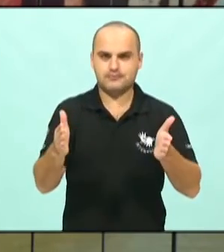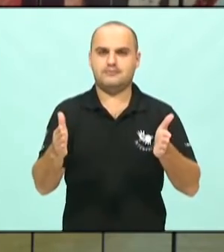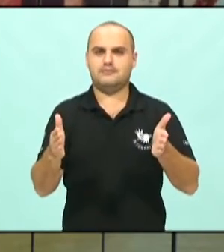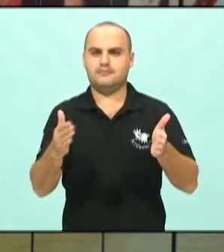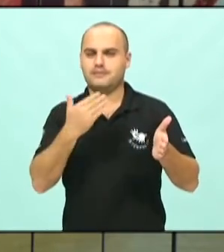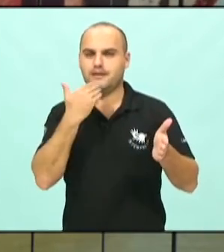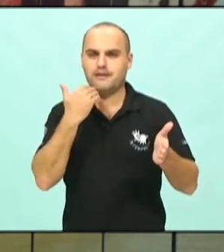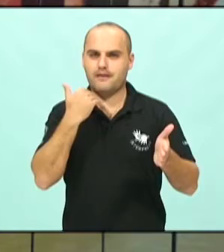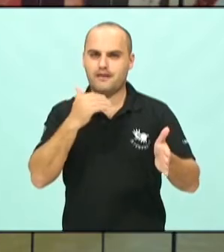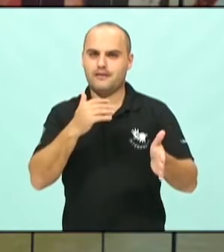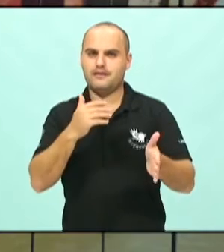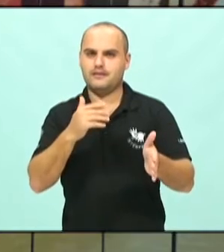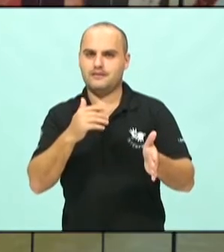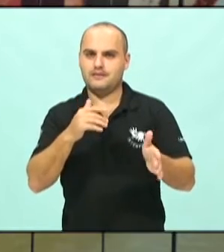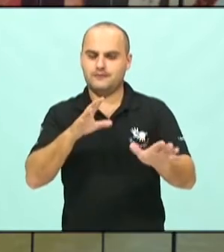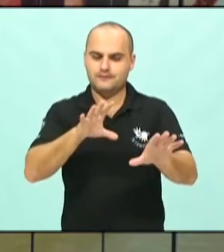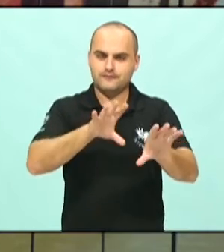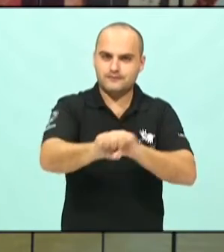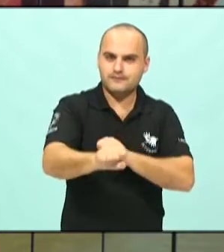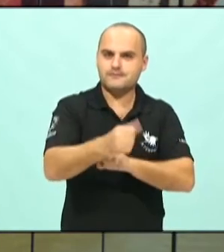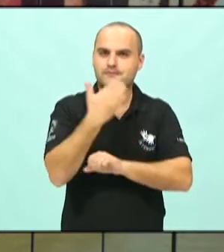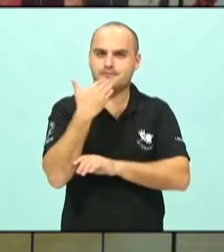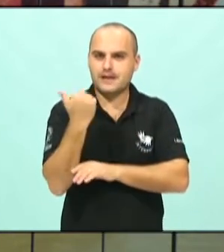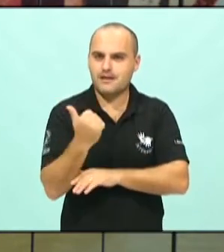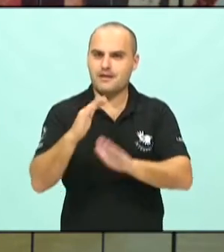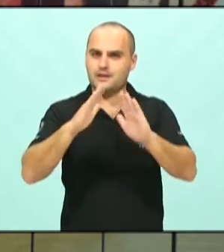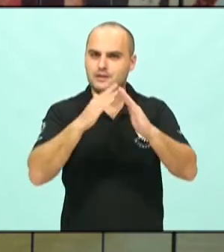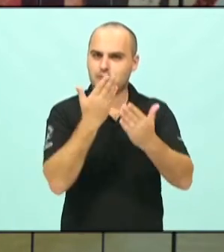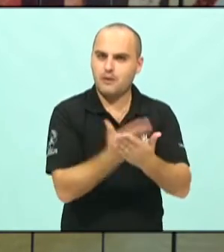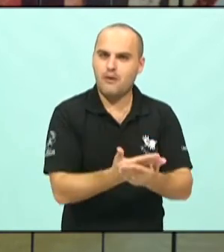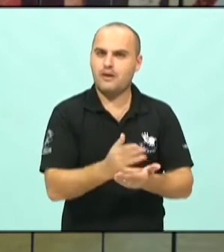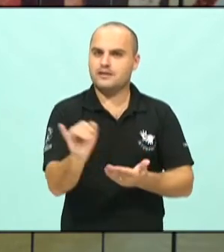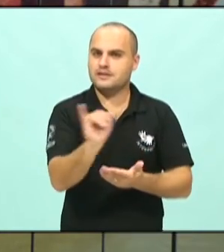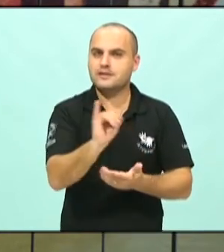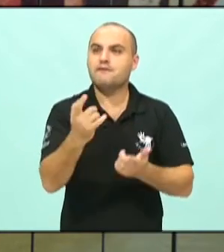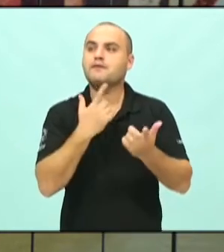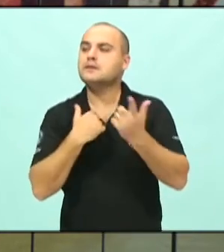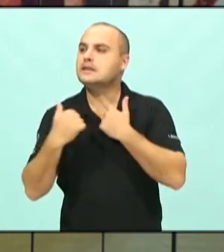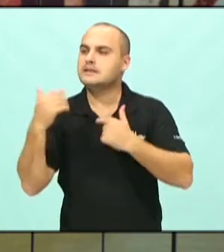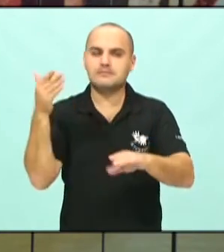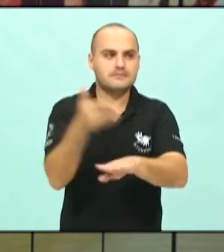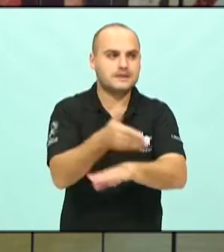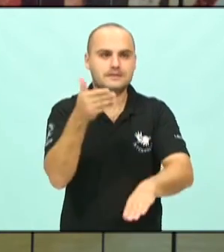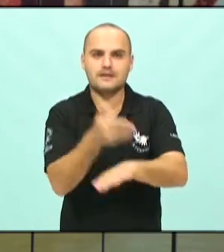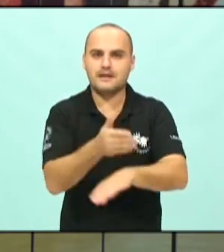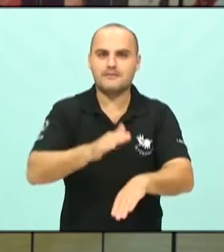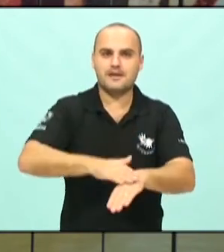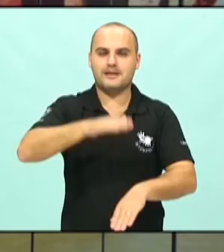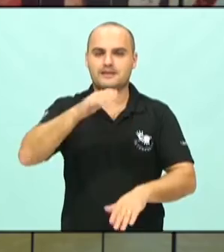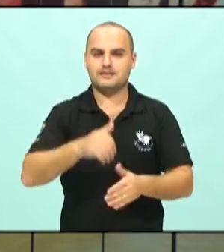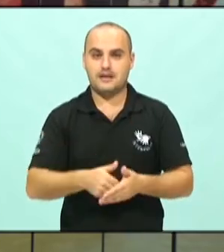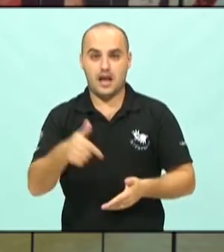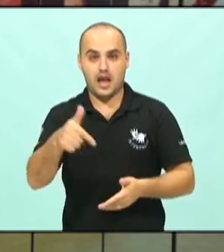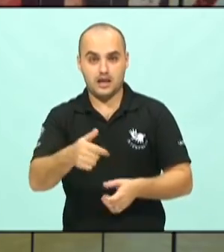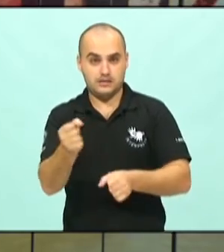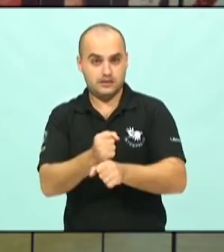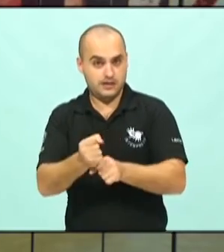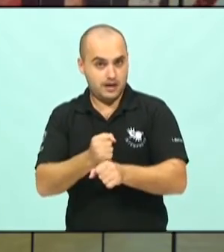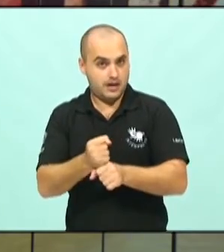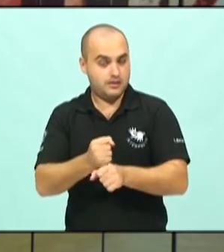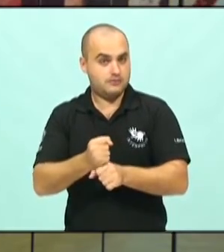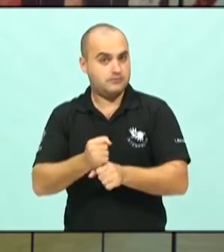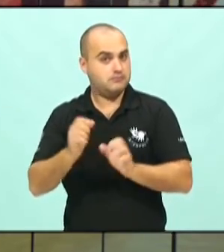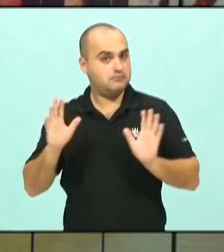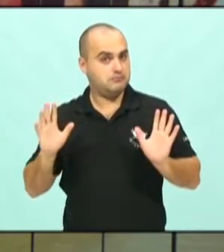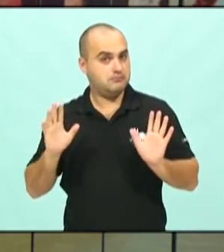tem dentro da cidade, fazer as escolas de Itajaí resgatar essa vontade de participar. Esse ano a novidade, não sei se é